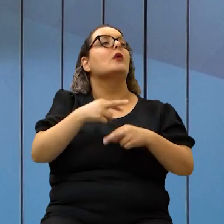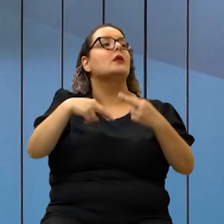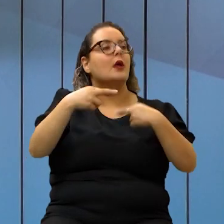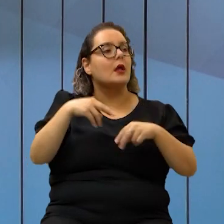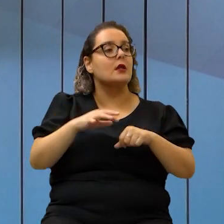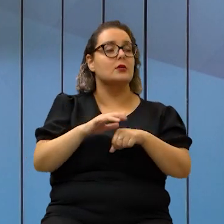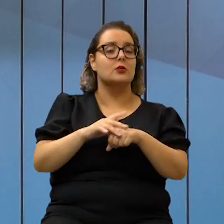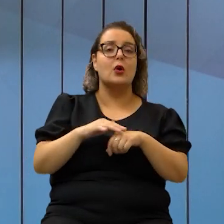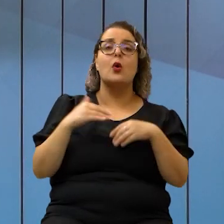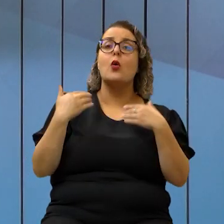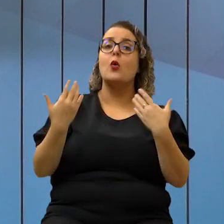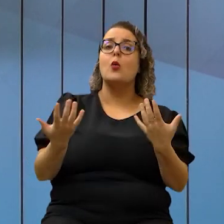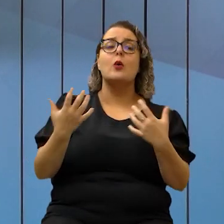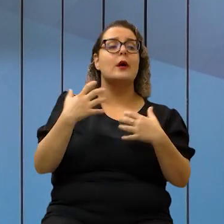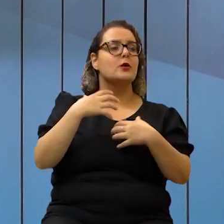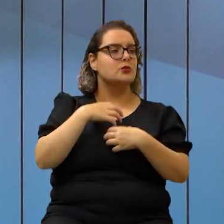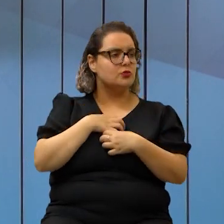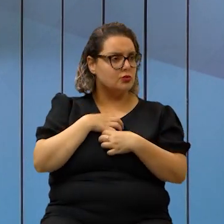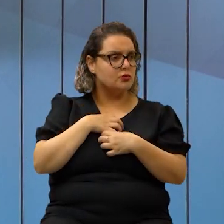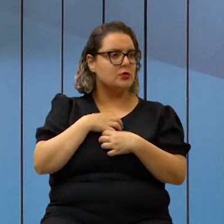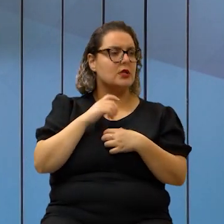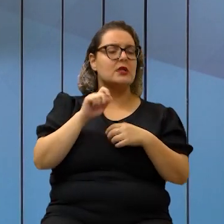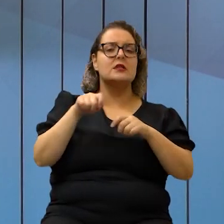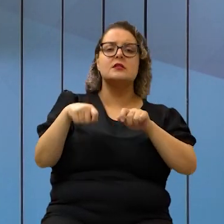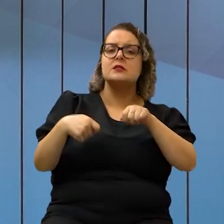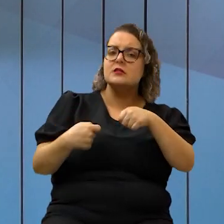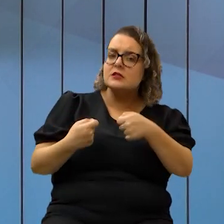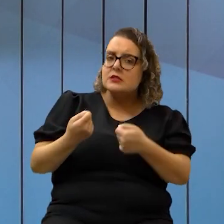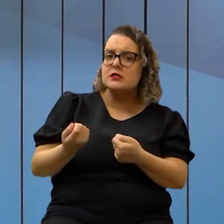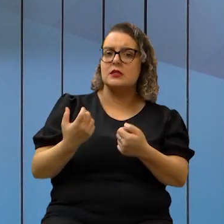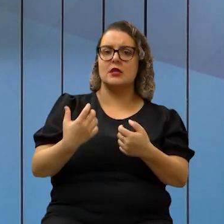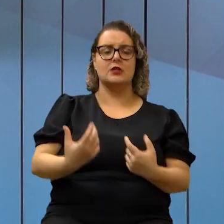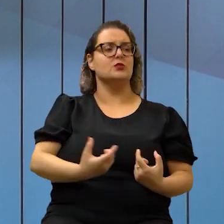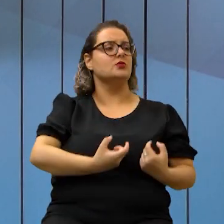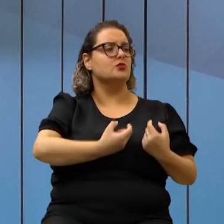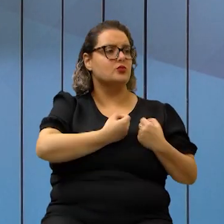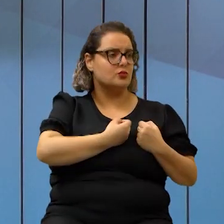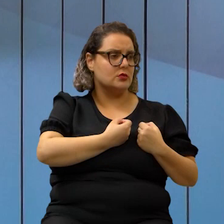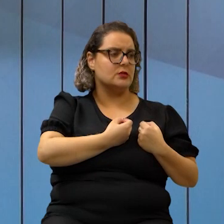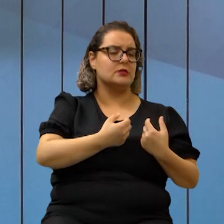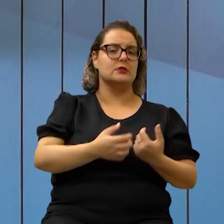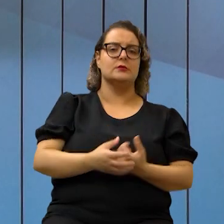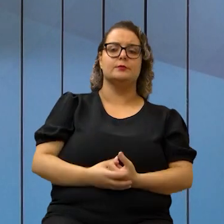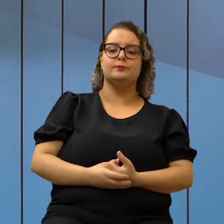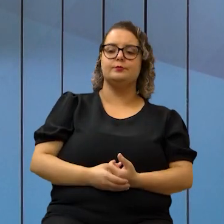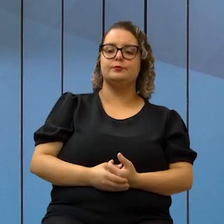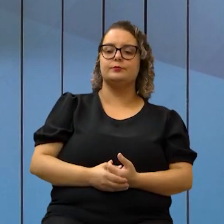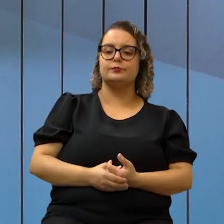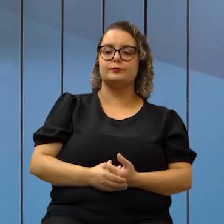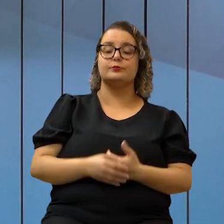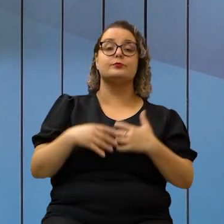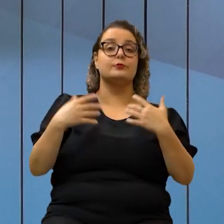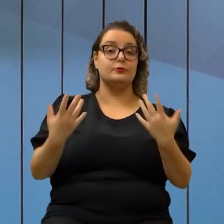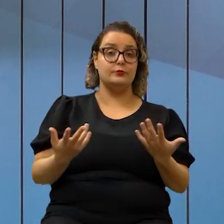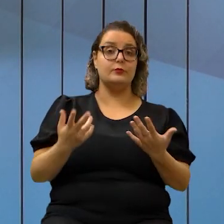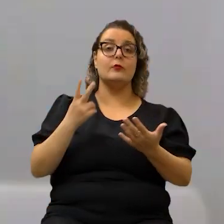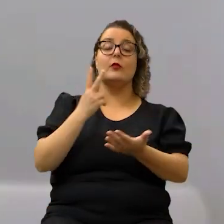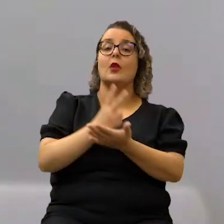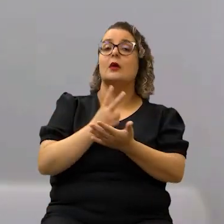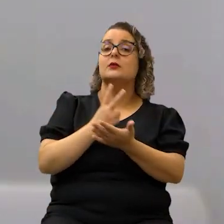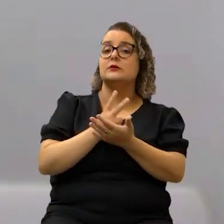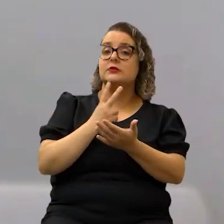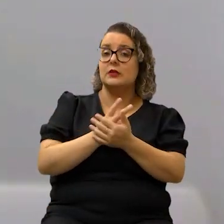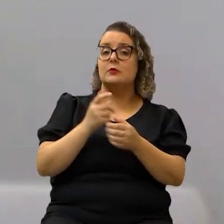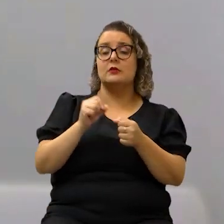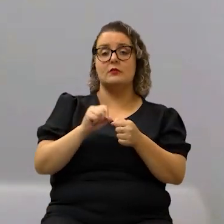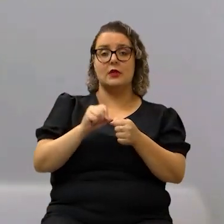da doença mesmo em si, quais os sintomas e sinais, né, do câncer de mama? Então, a gente